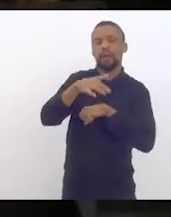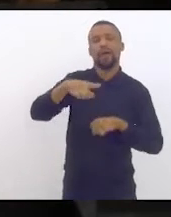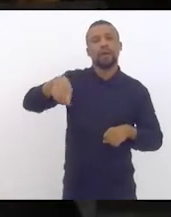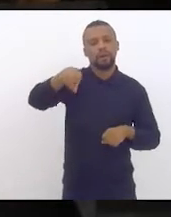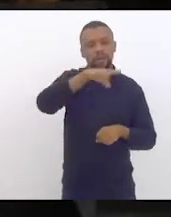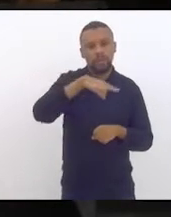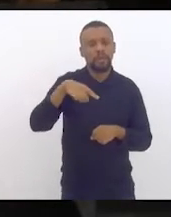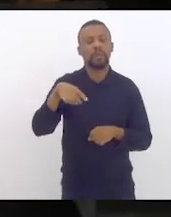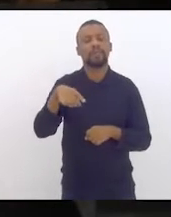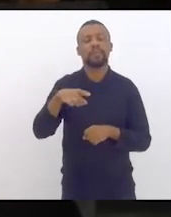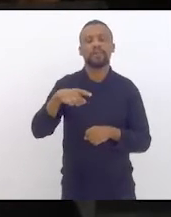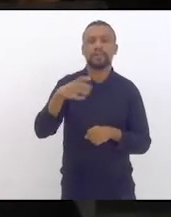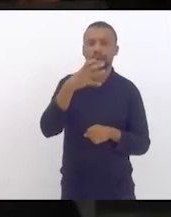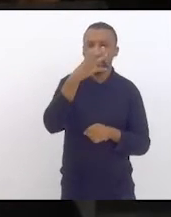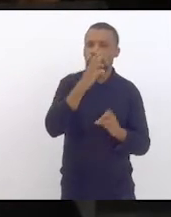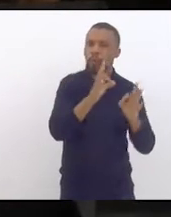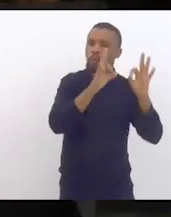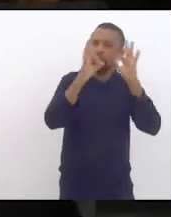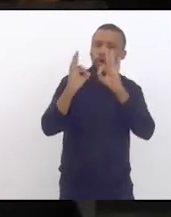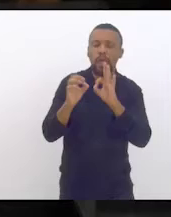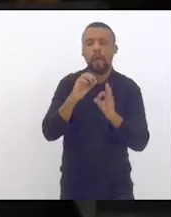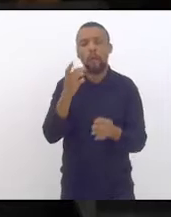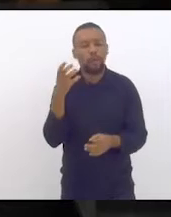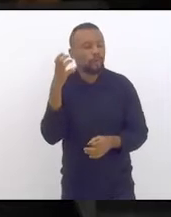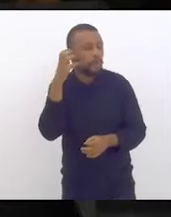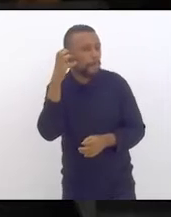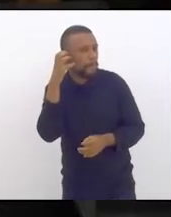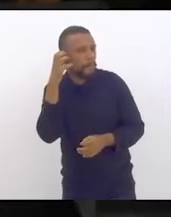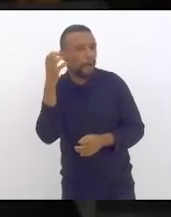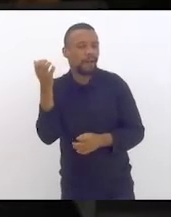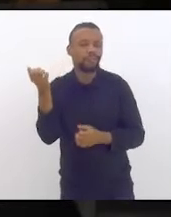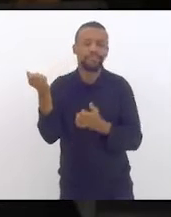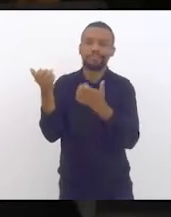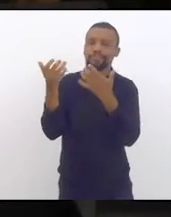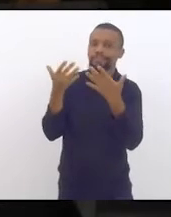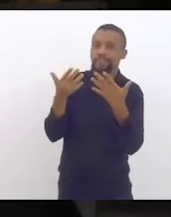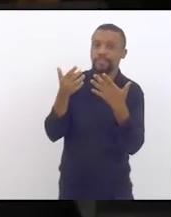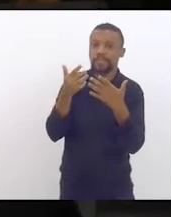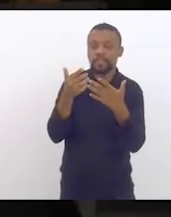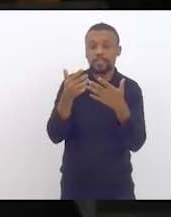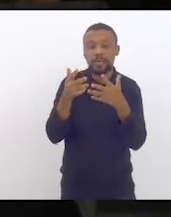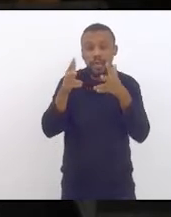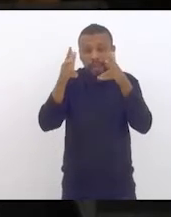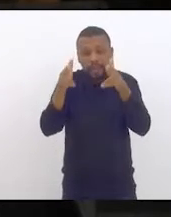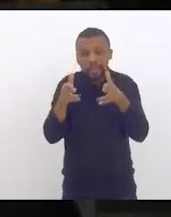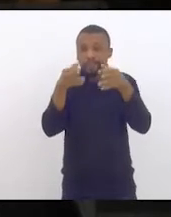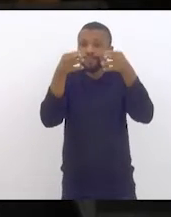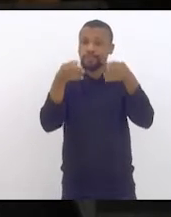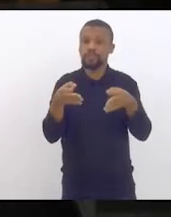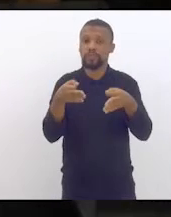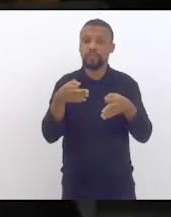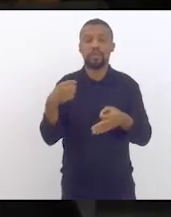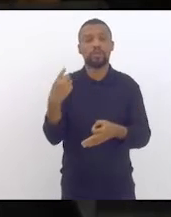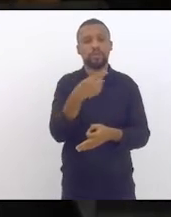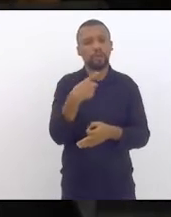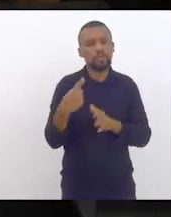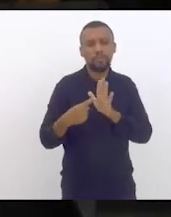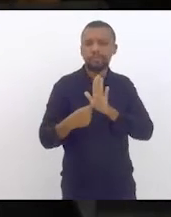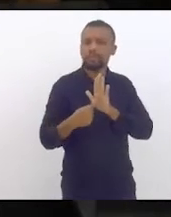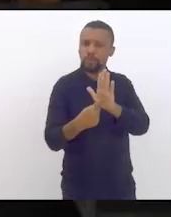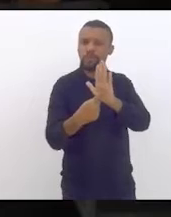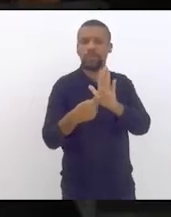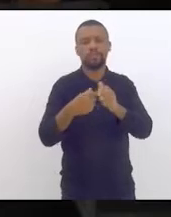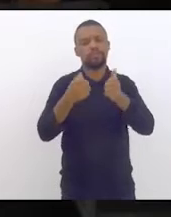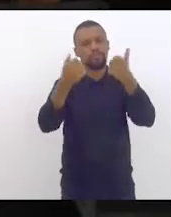quem nos vê e nos ouvir que exatamente isso que estamos fazendo